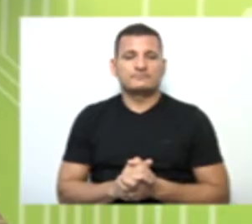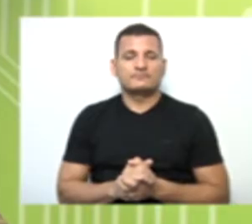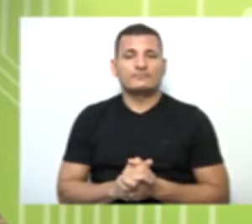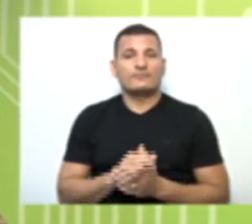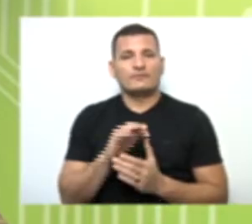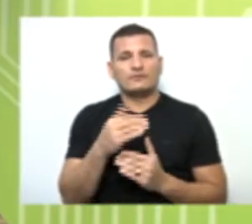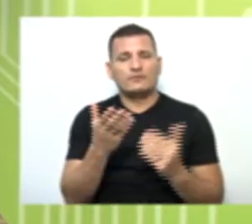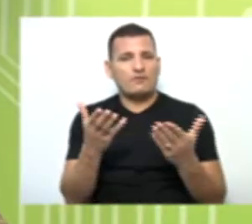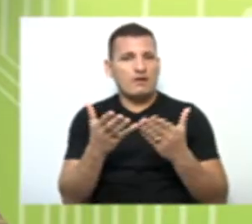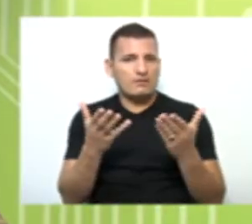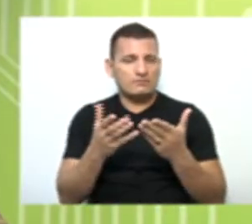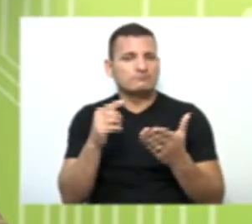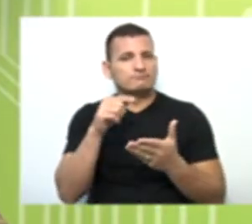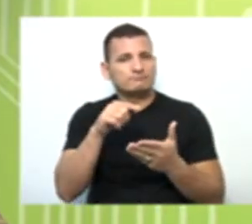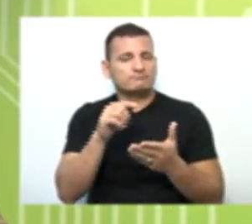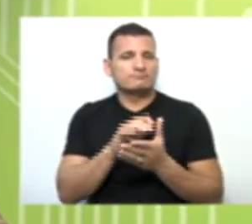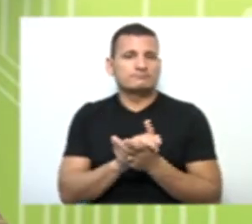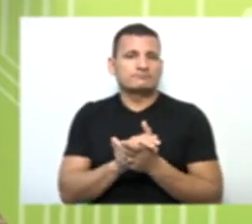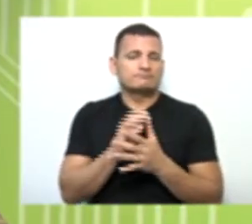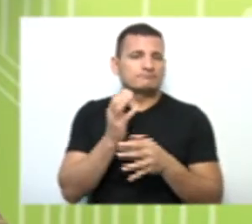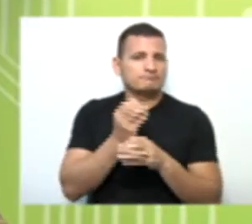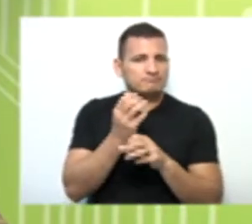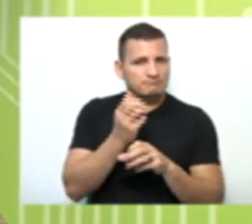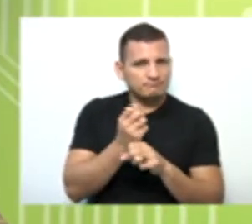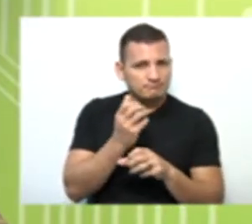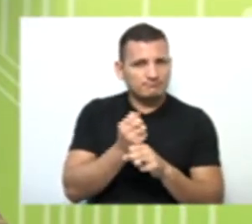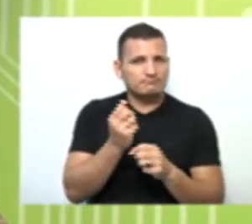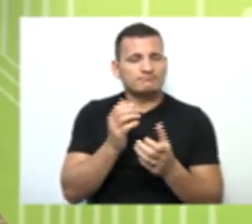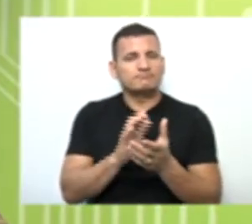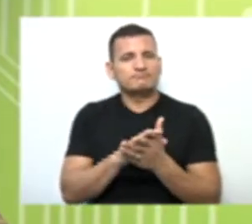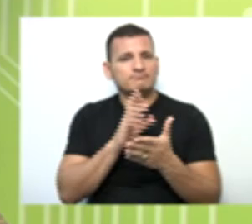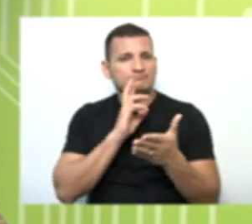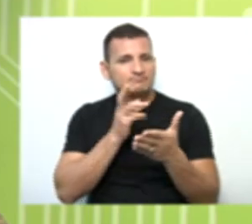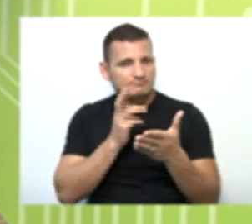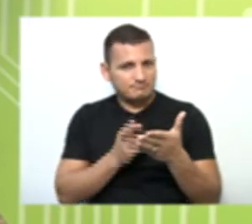desvendar os mistérios, né, da contabilidade.